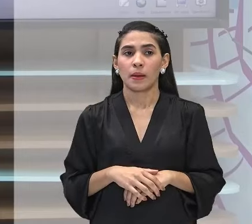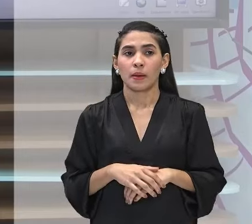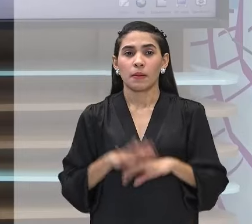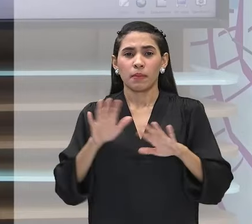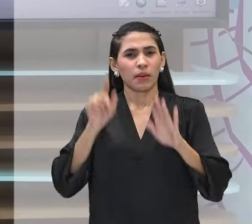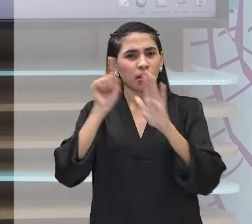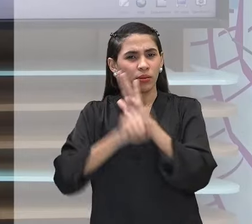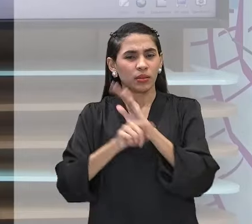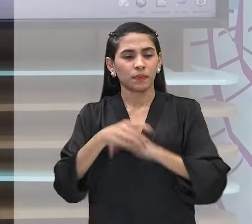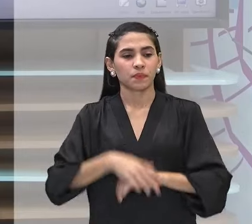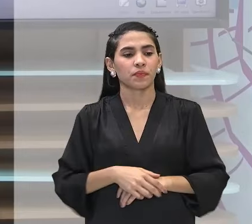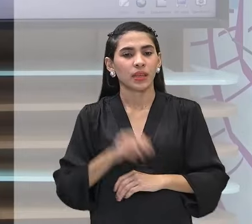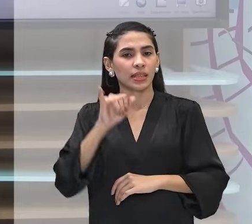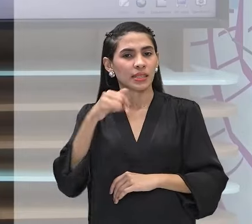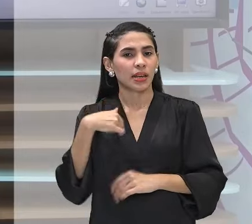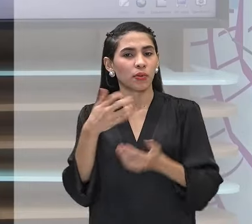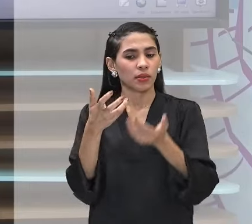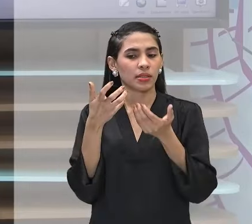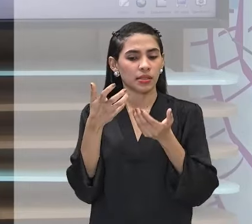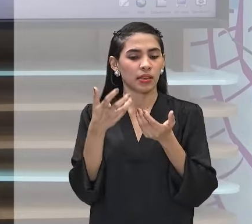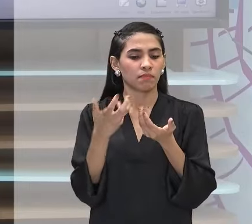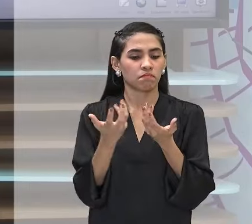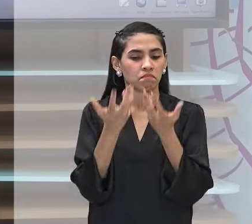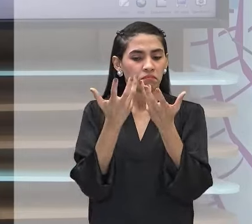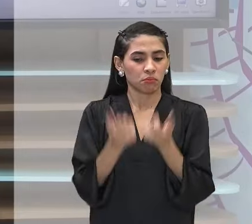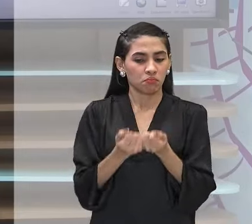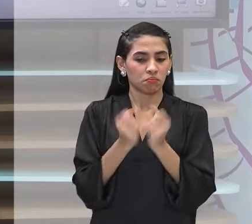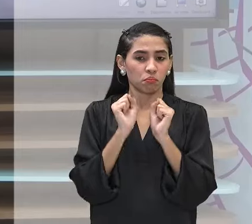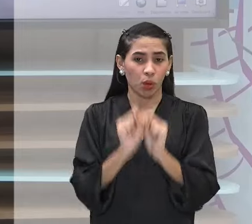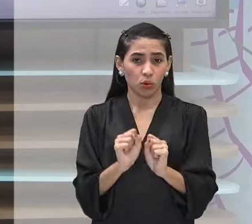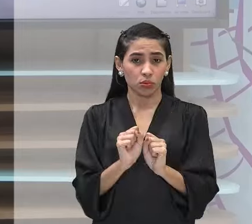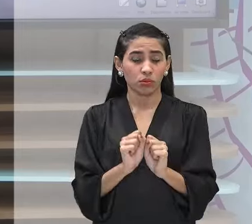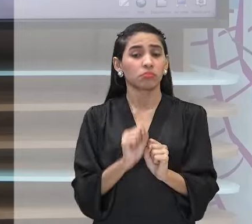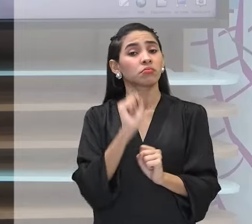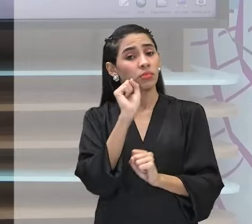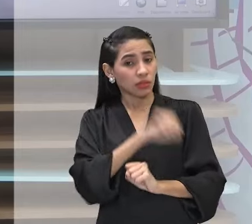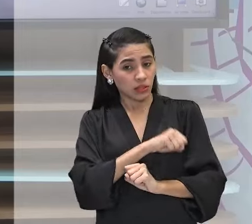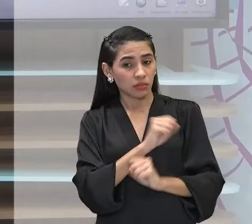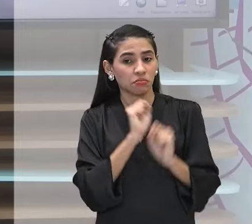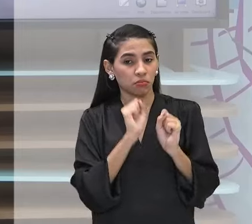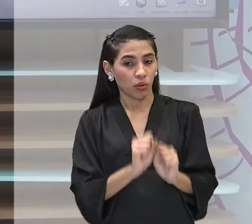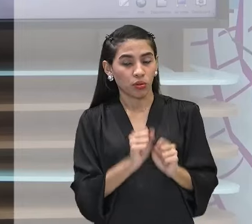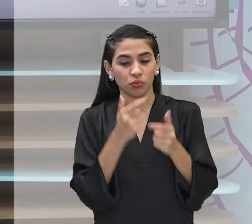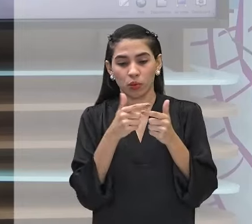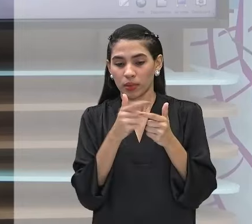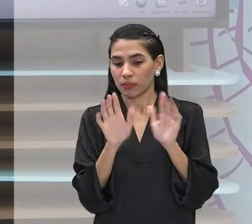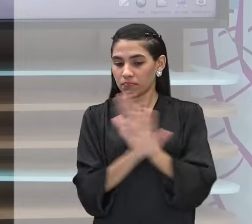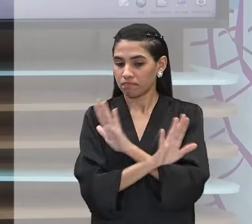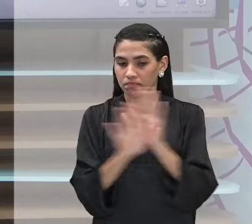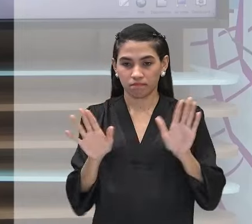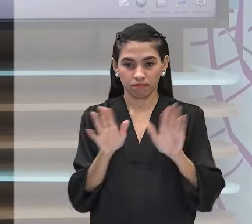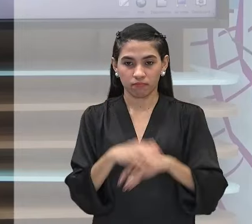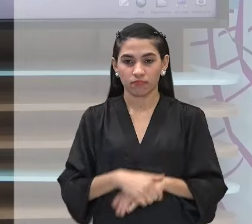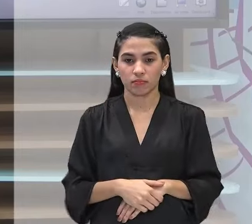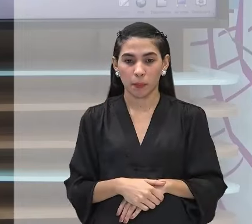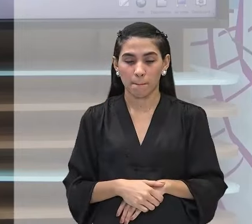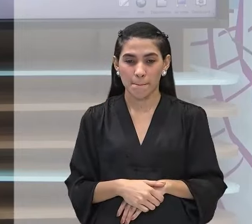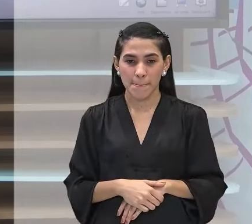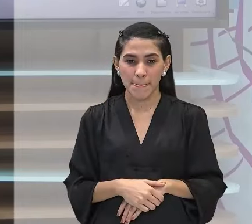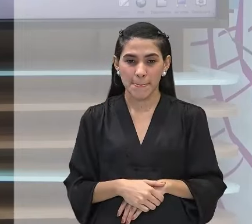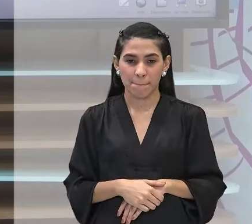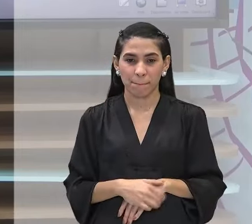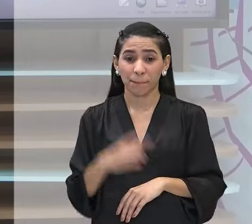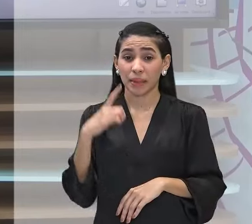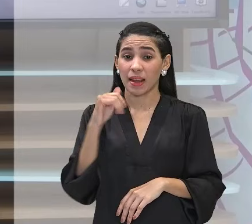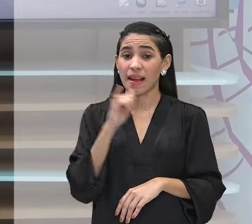professor e se eu quiser adotar eu posso pode se você quiser adotar não tem problema nenhum como por exemplo eu vou